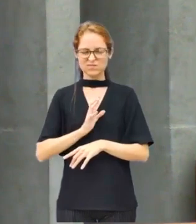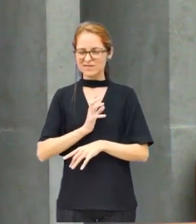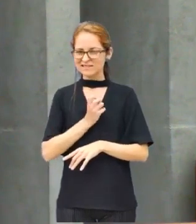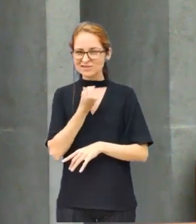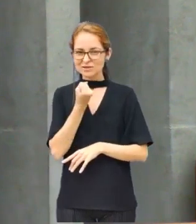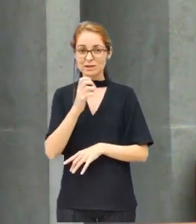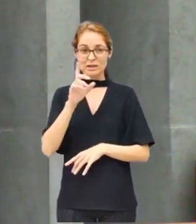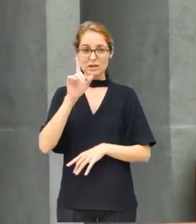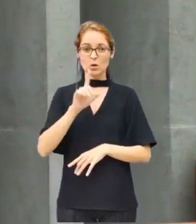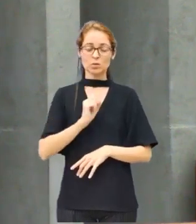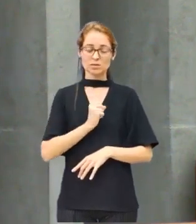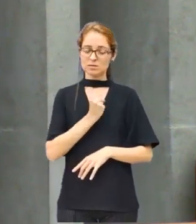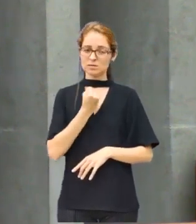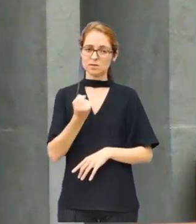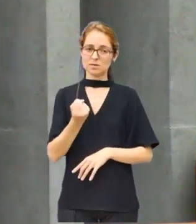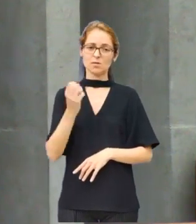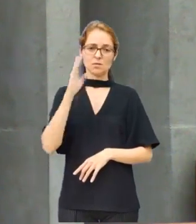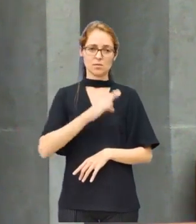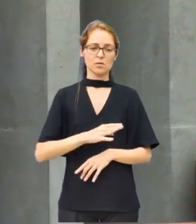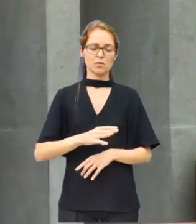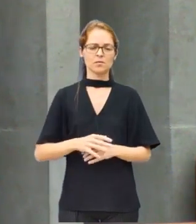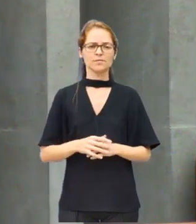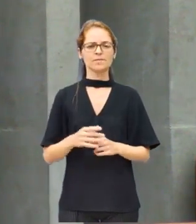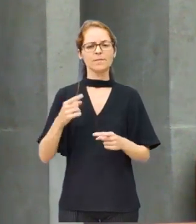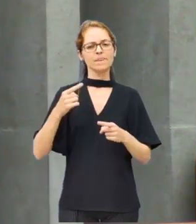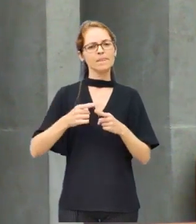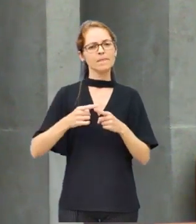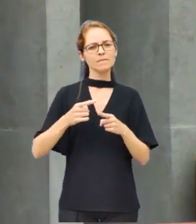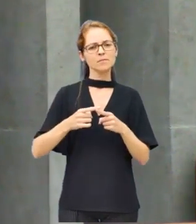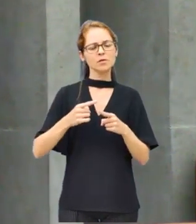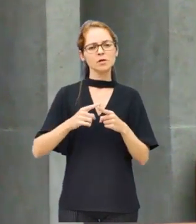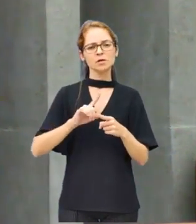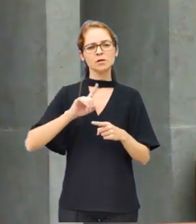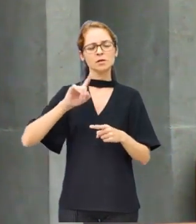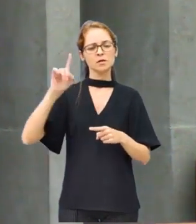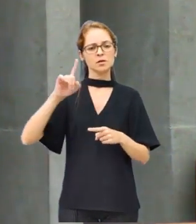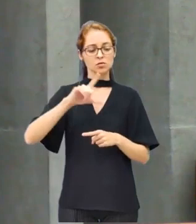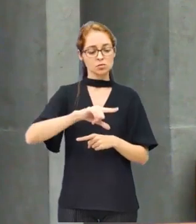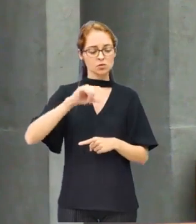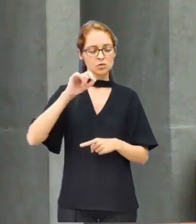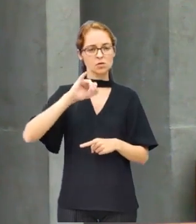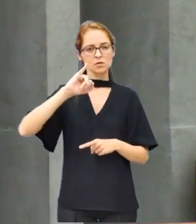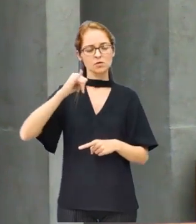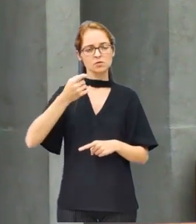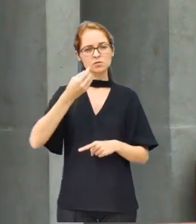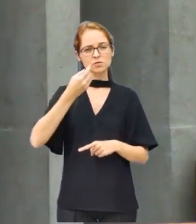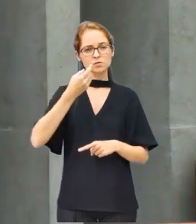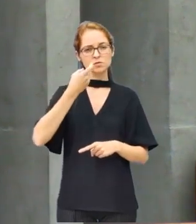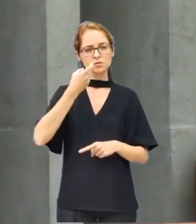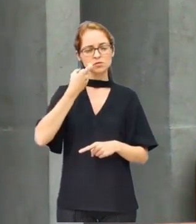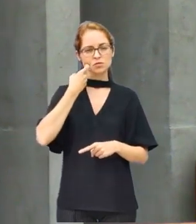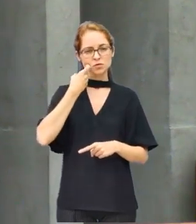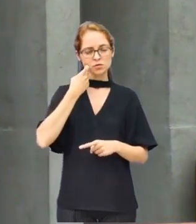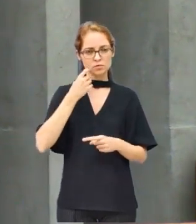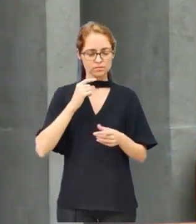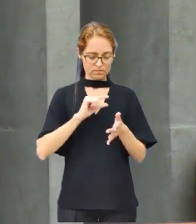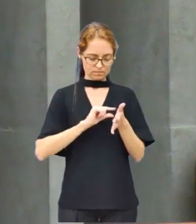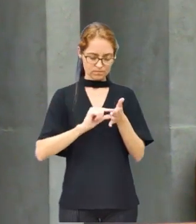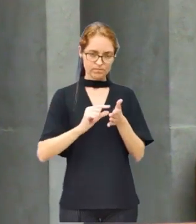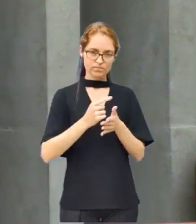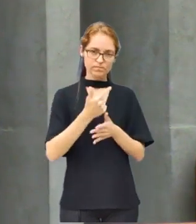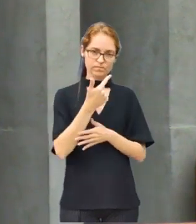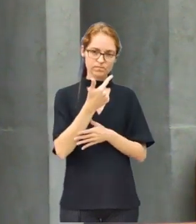tolera o mal. Perceba bem por que que Deus comissionou Jonas para ir a Nínive. Versículo 2, capítulo